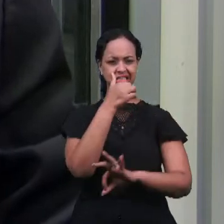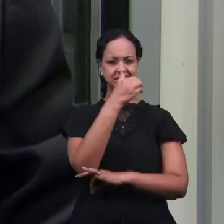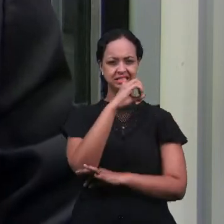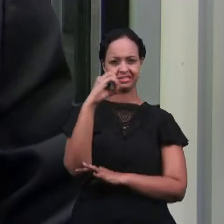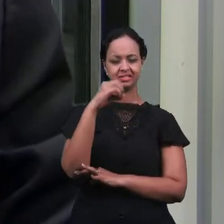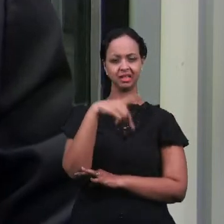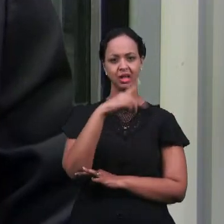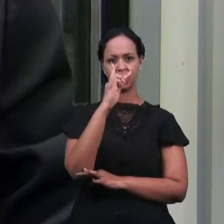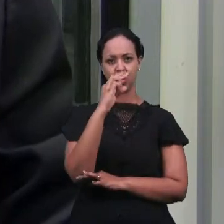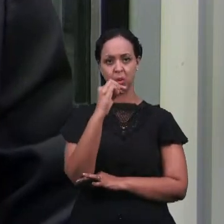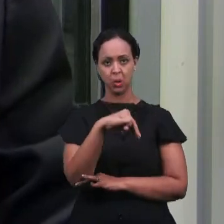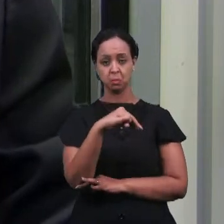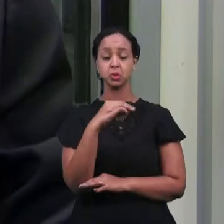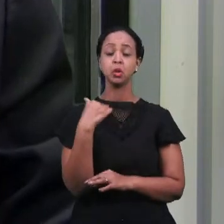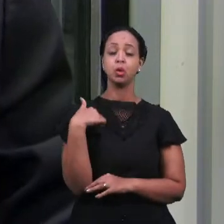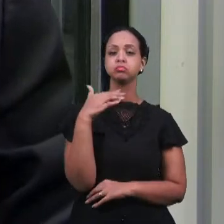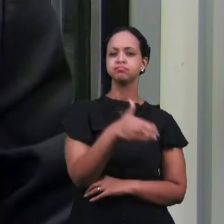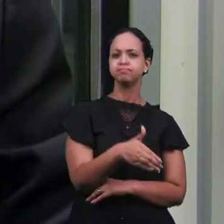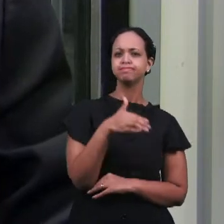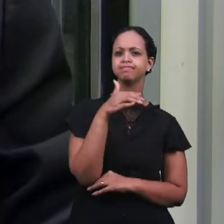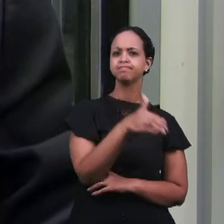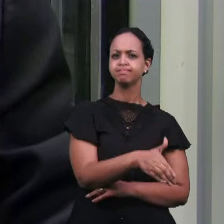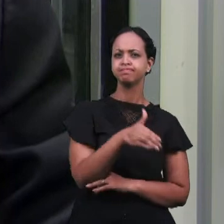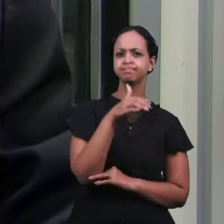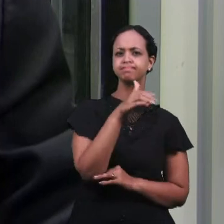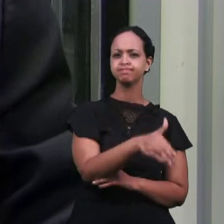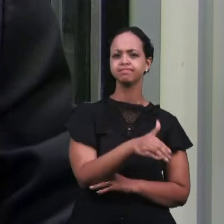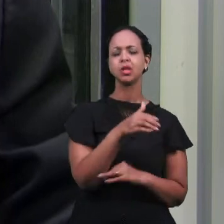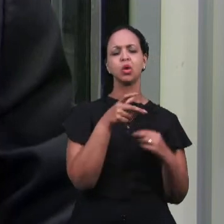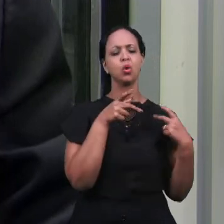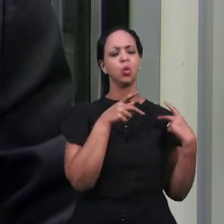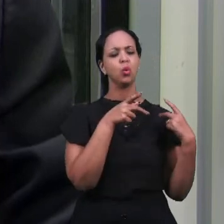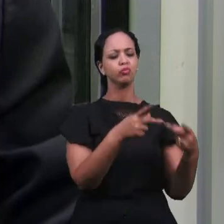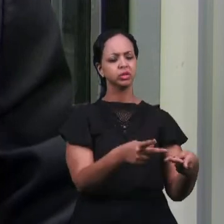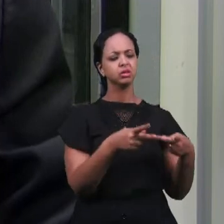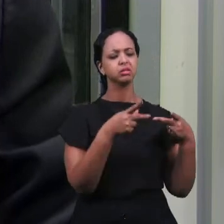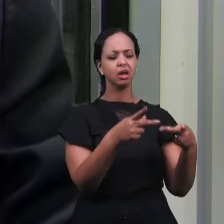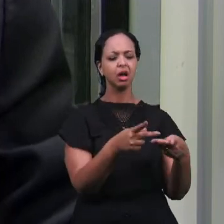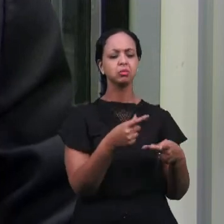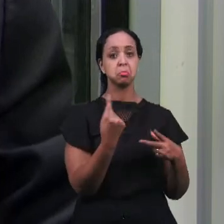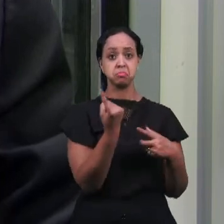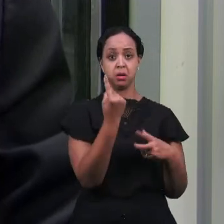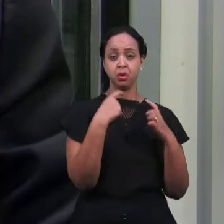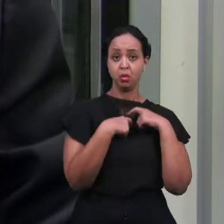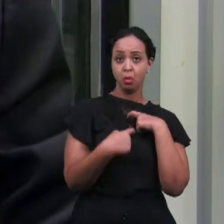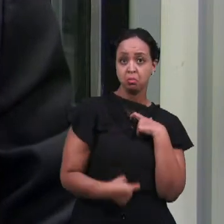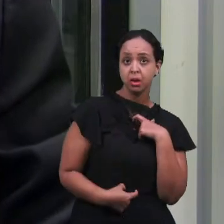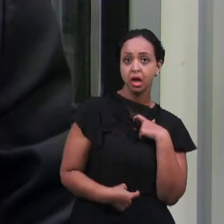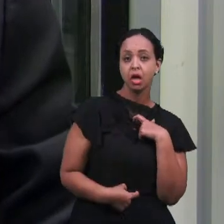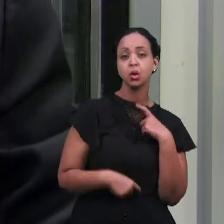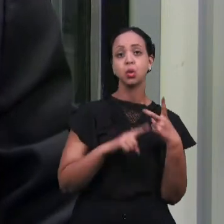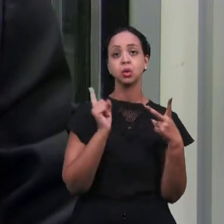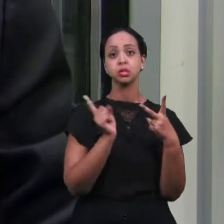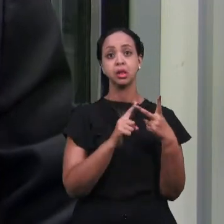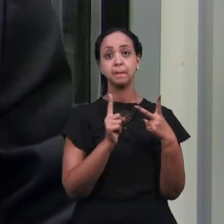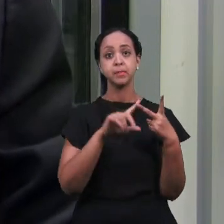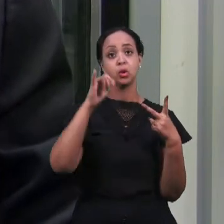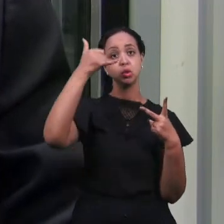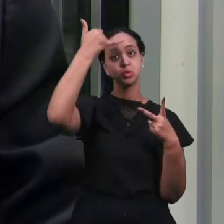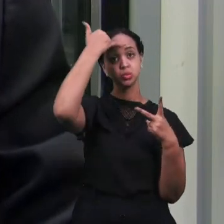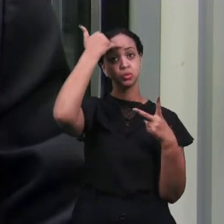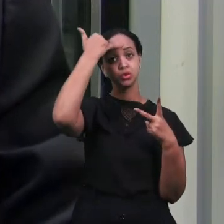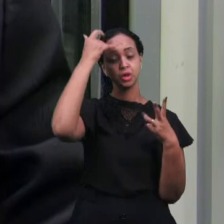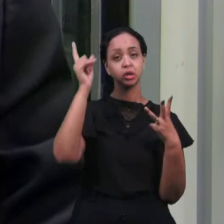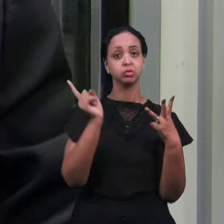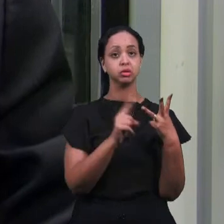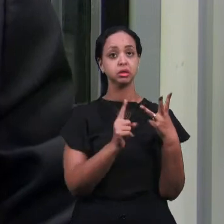um trabalho inicial. E eu fiquei naquele trabalho, assistindo aquele trabalho, primeiramente como obreiro, depois fui ungido e depois fui